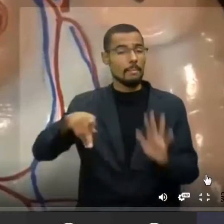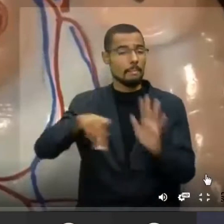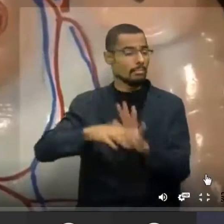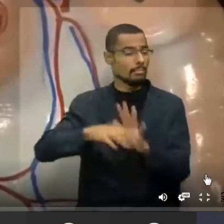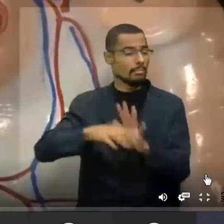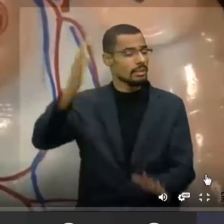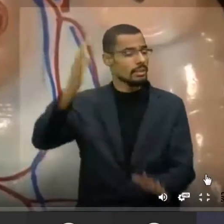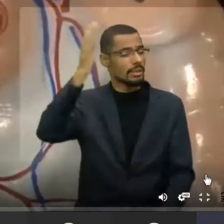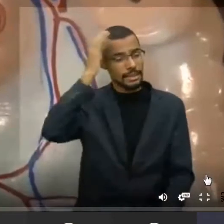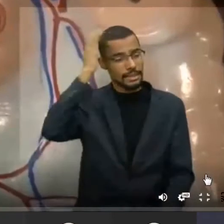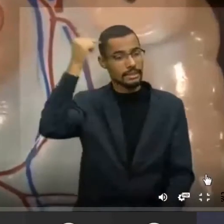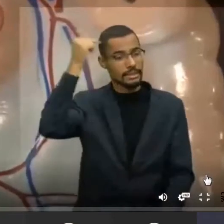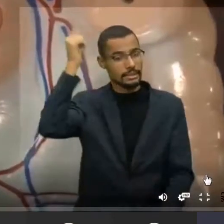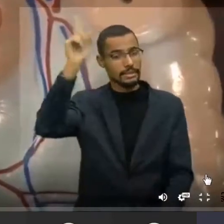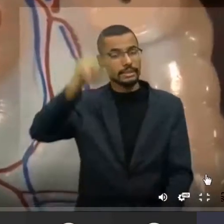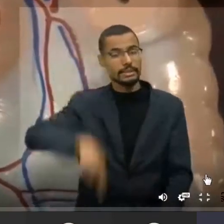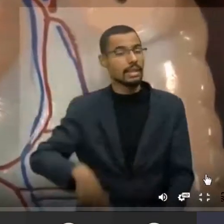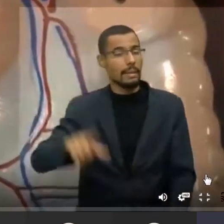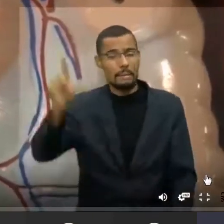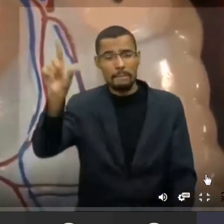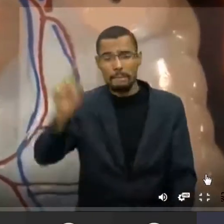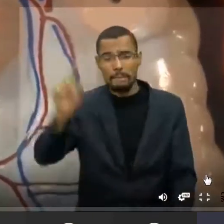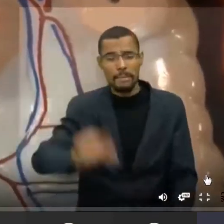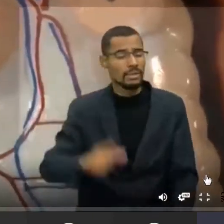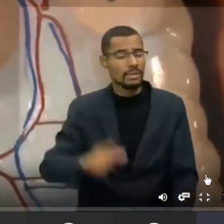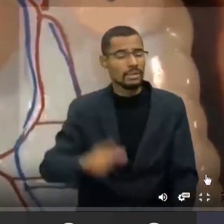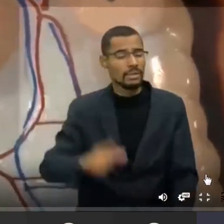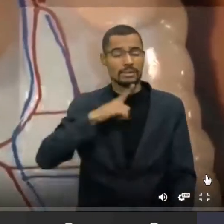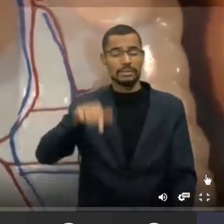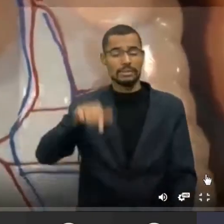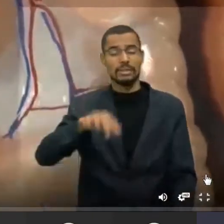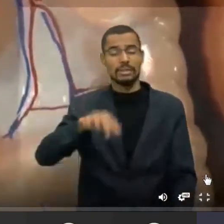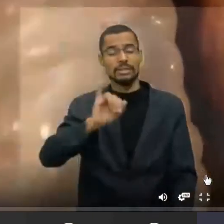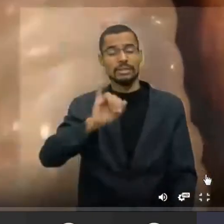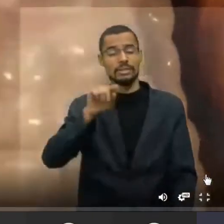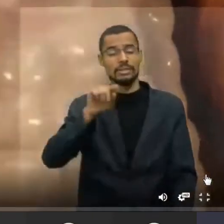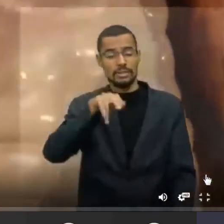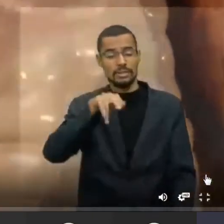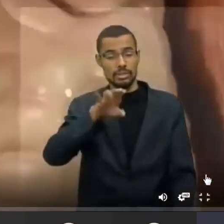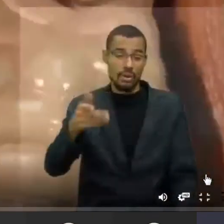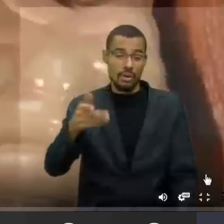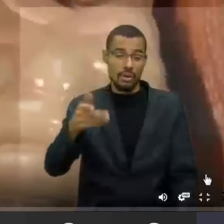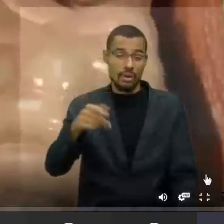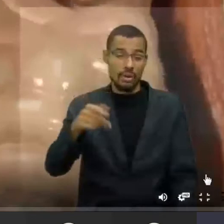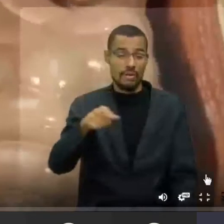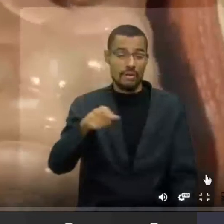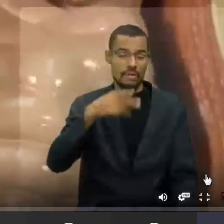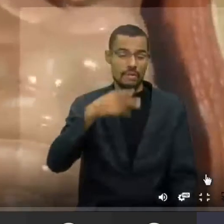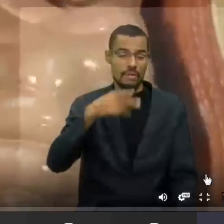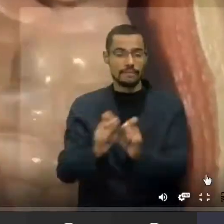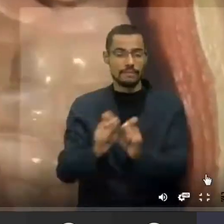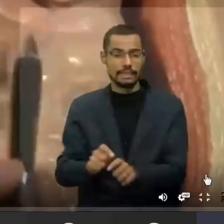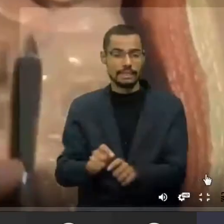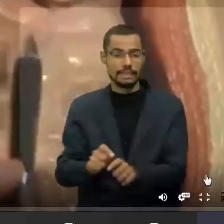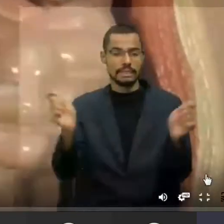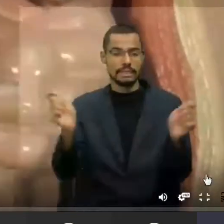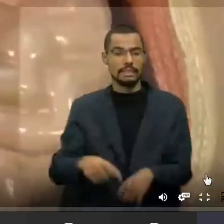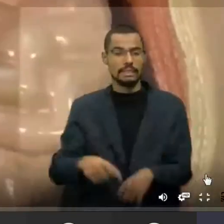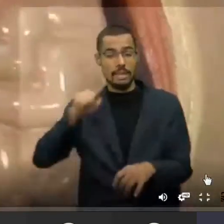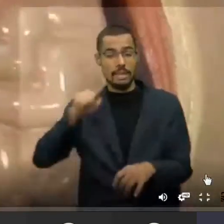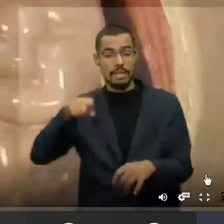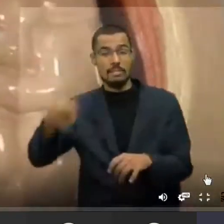cabeça. Então, o duodeno é a menor porção do intestino delgado e ele faz conexão,